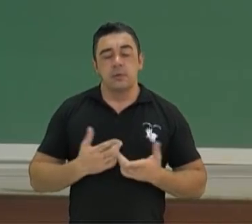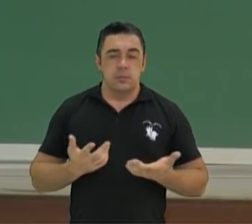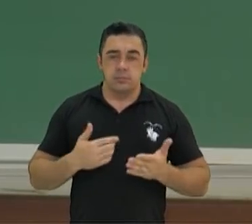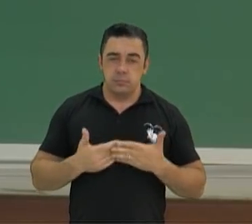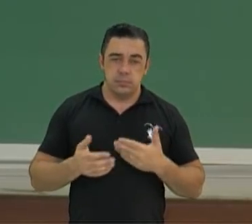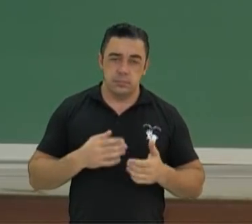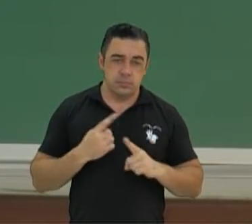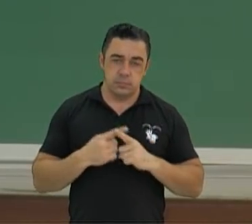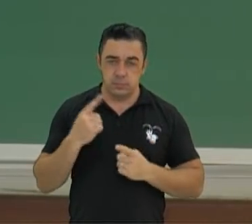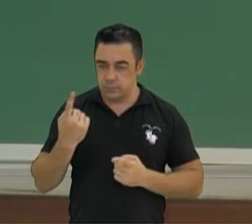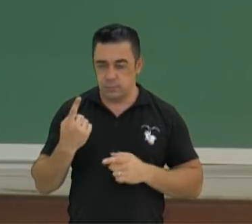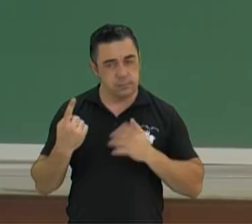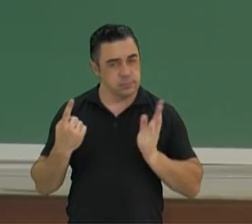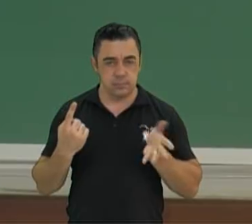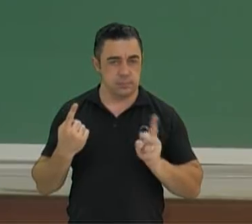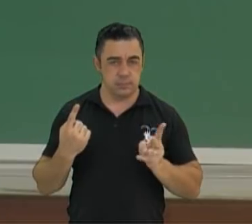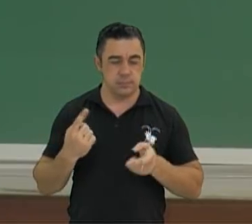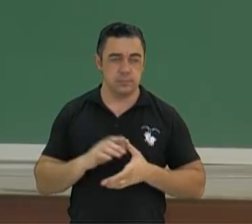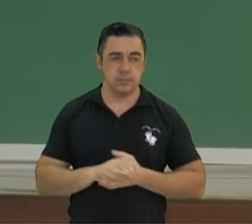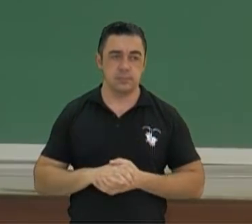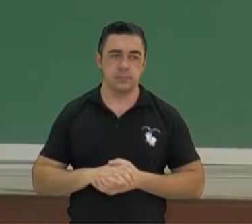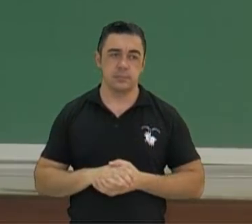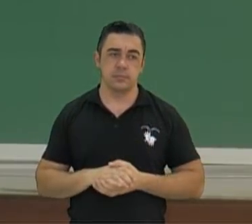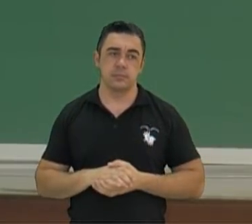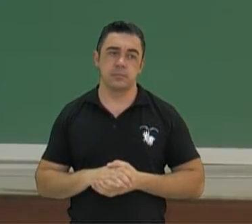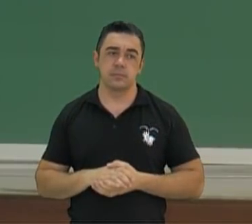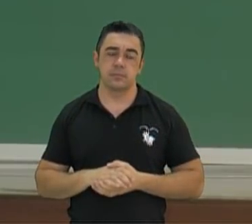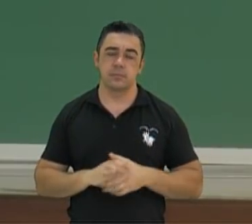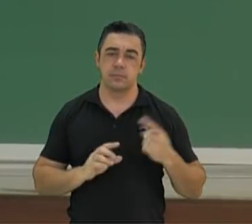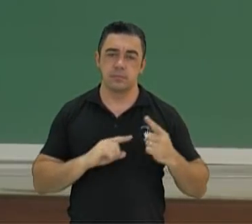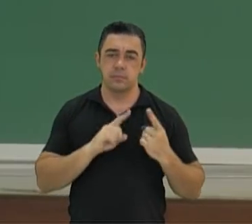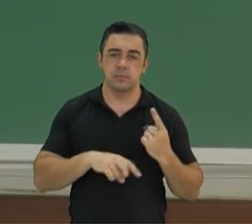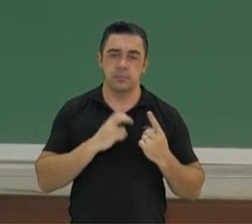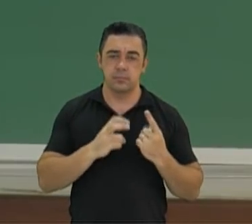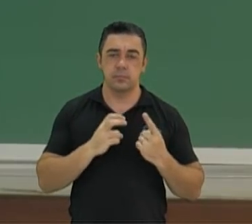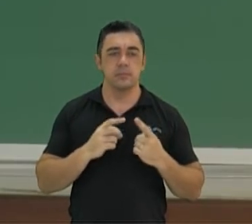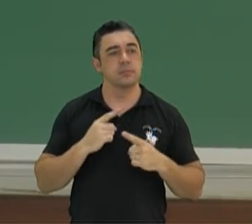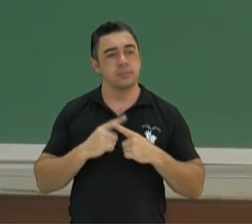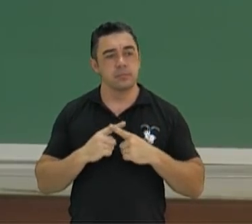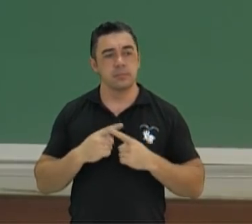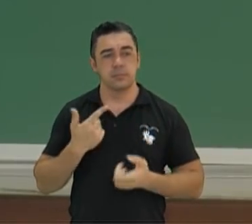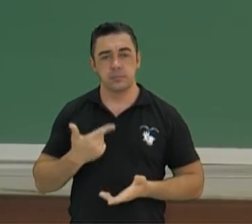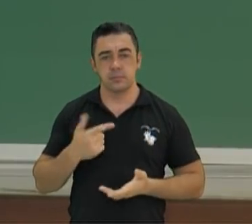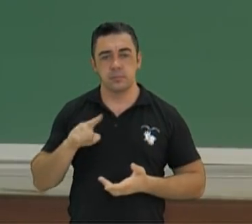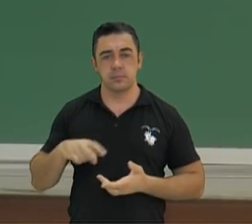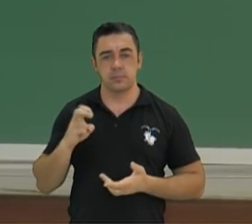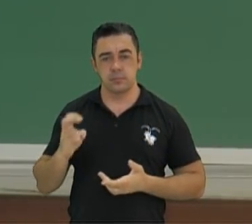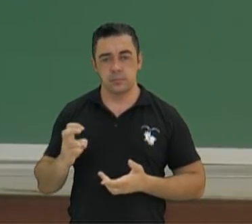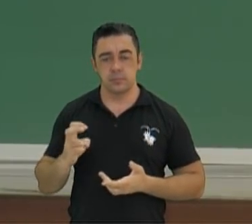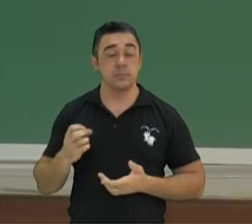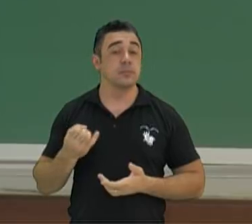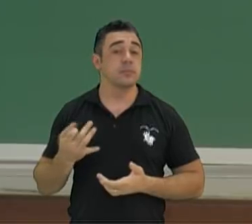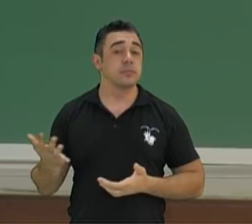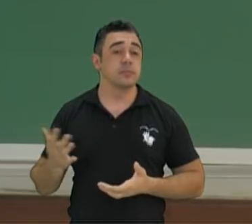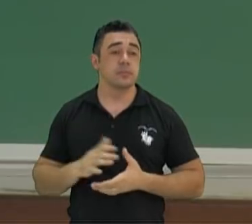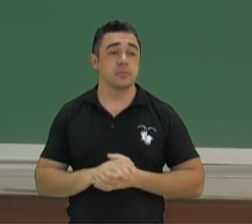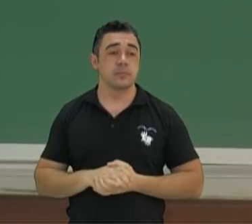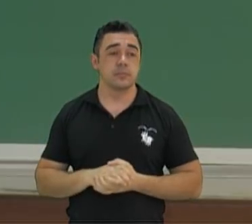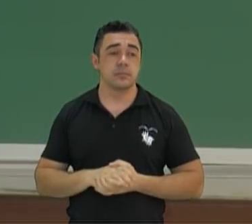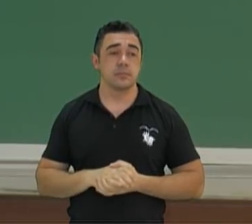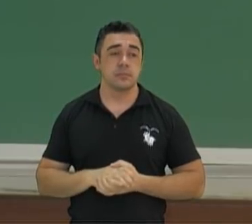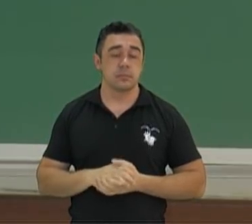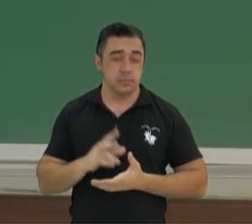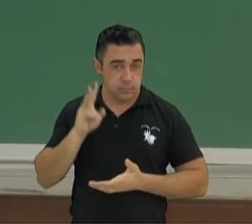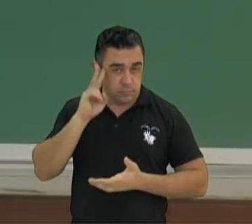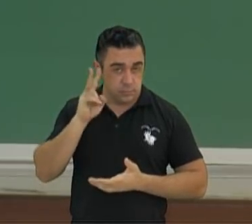vezes 1 é sempre aquela coisa, certinho? E 1,5 vezes 2,5. Lembram que